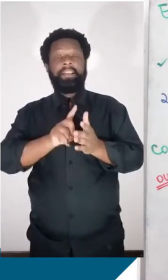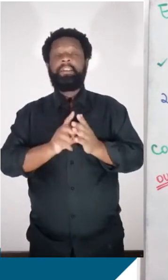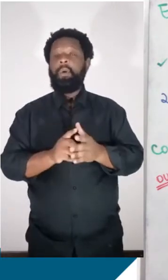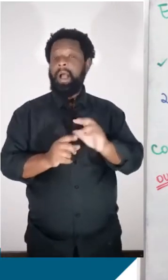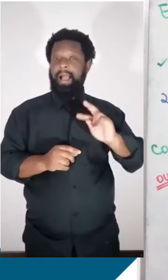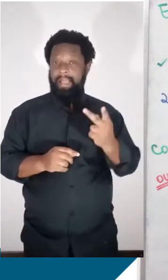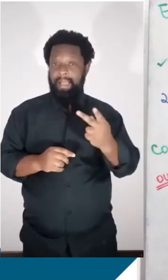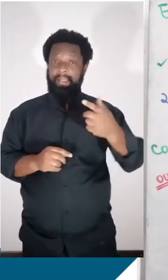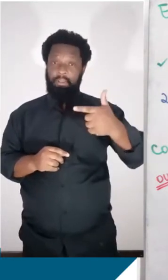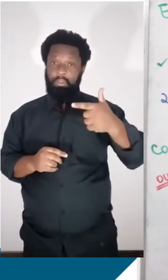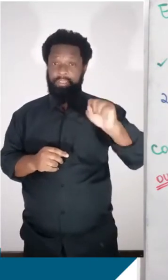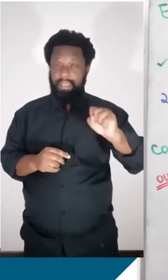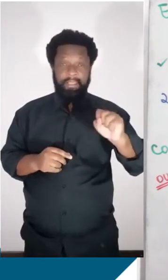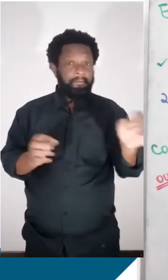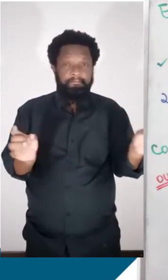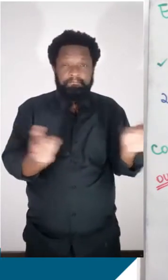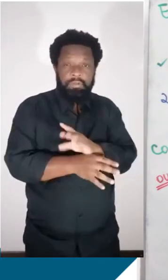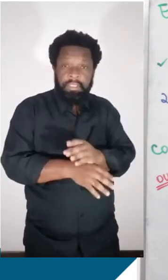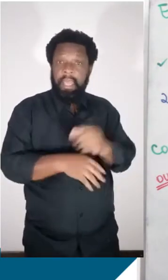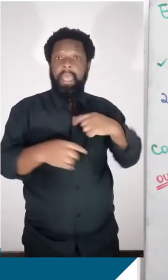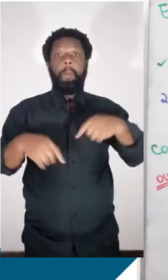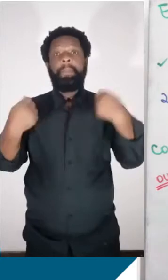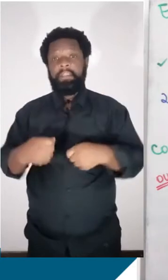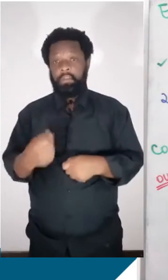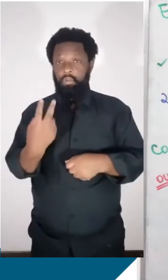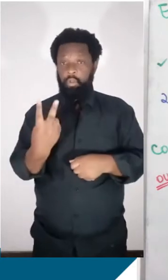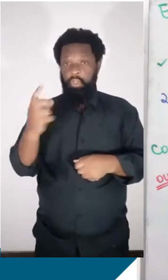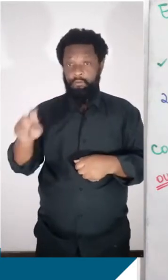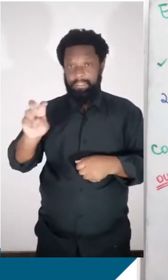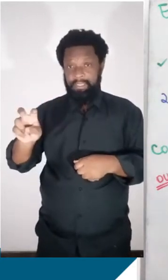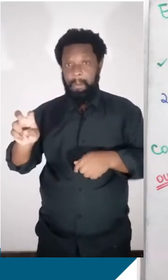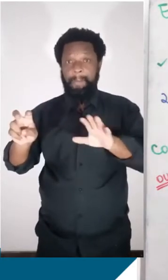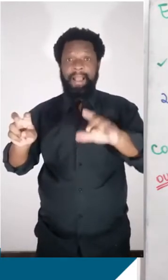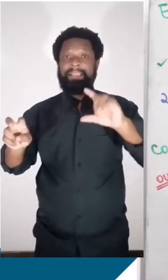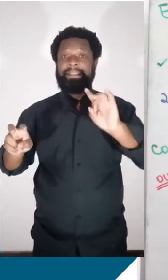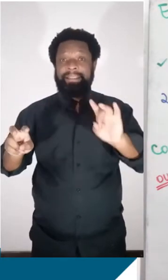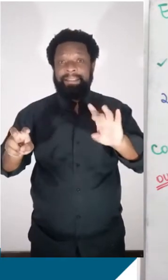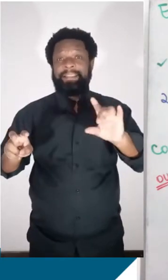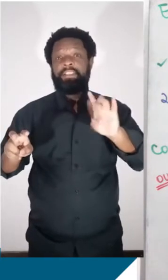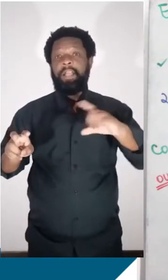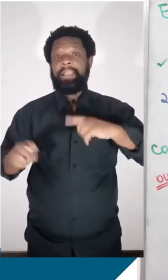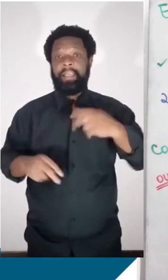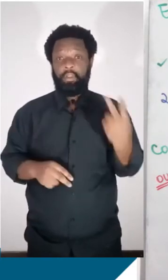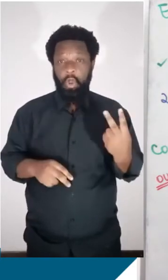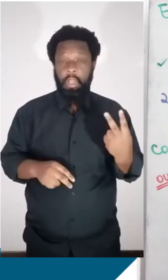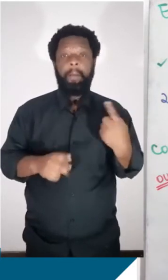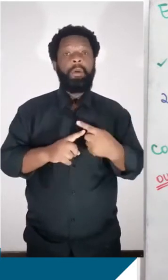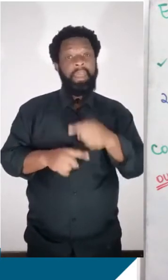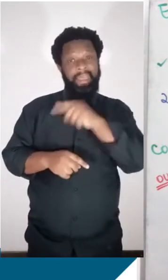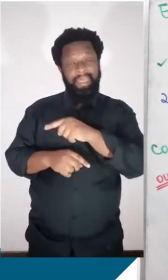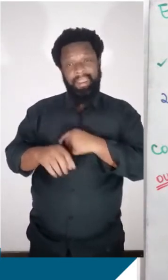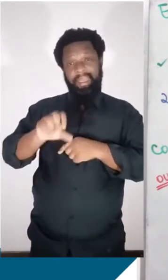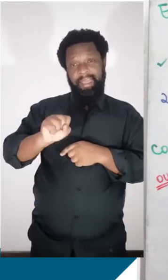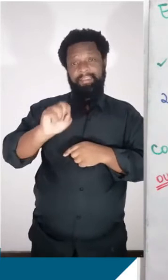antes do H2S ser totalmente consumido. Se eu preciso de 2,5 e só tenho 2, é porque o SO2 é o